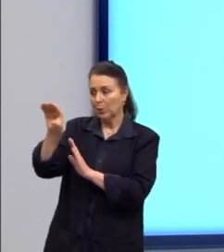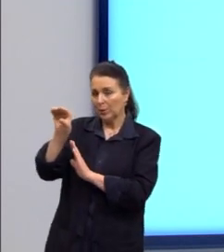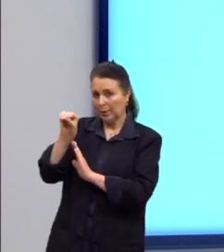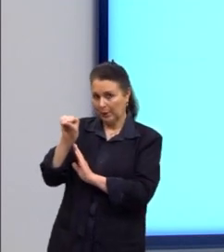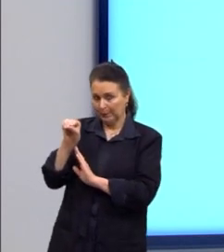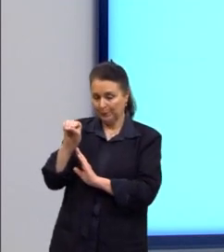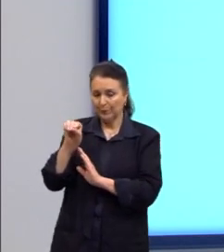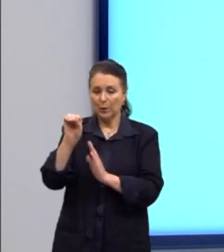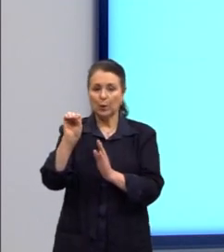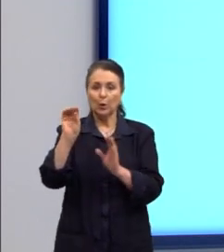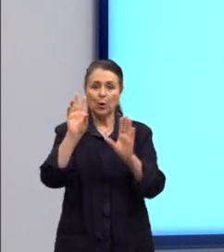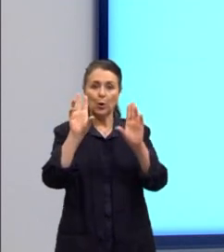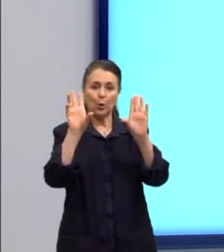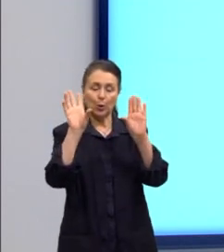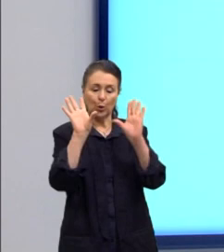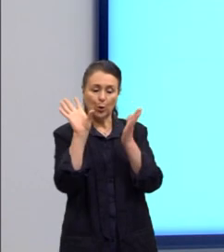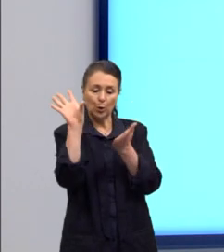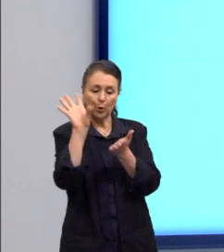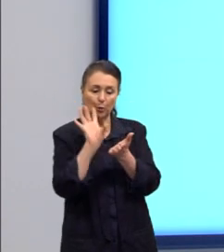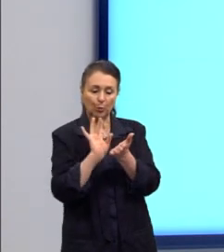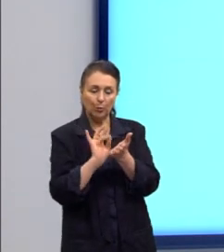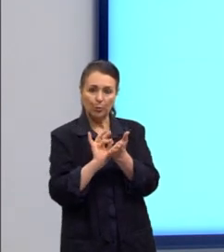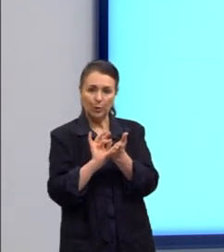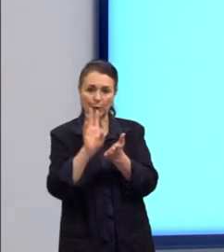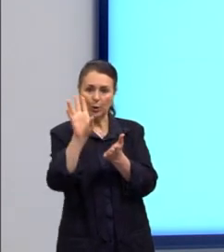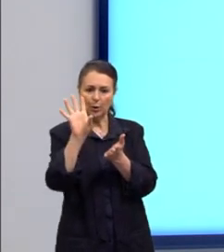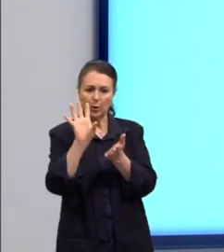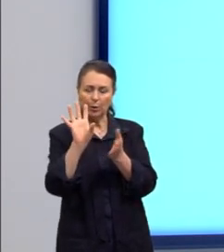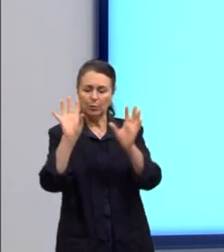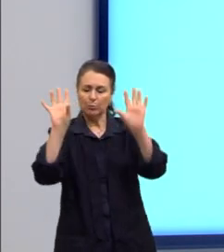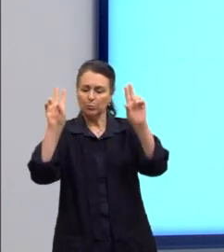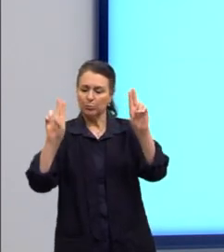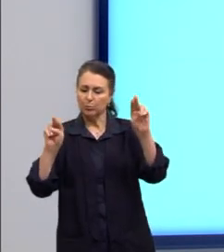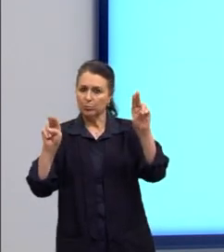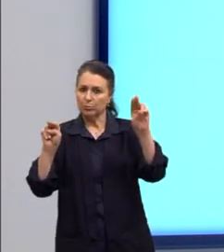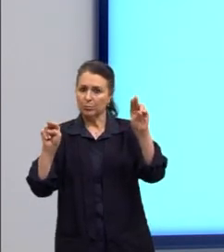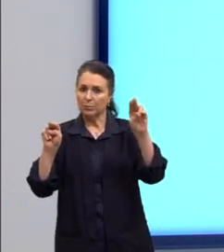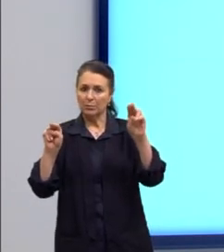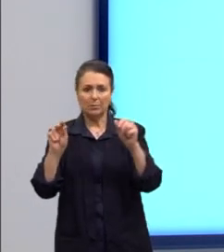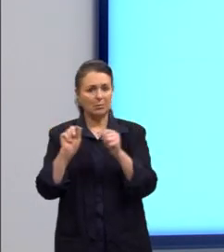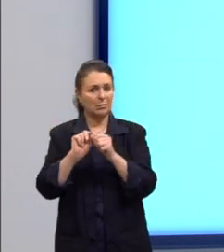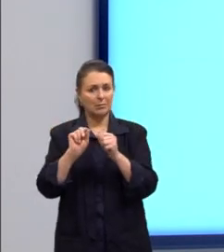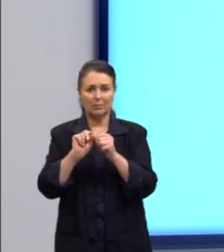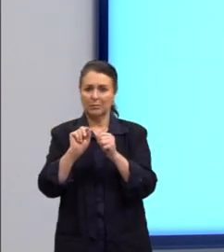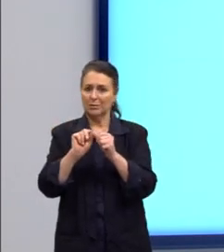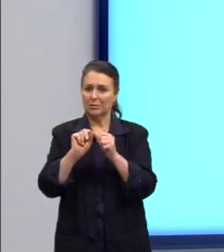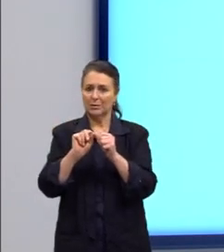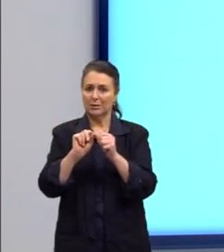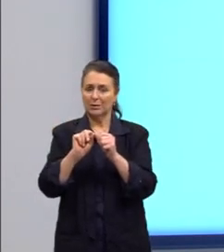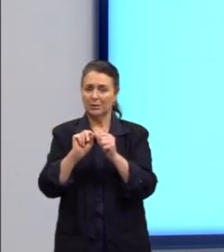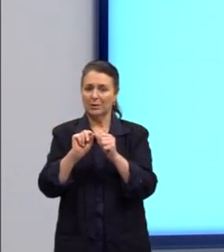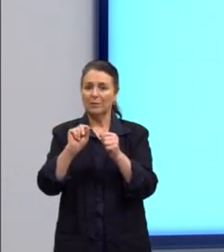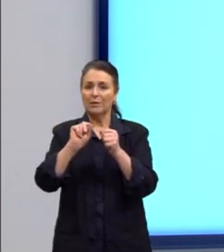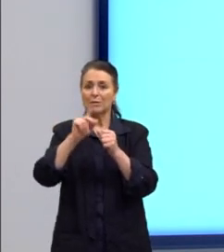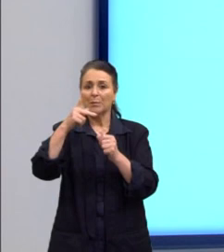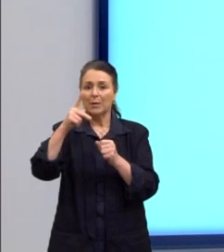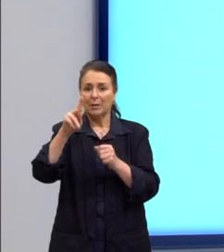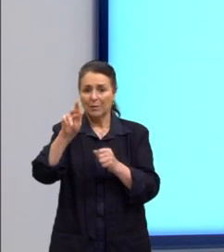copiei e colei no meu texto ah mas eu botei aspas é uma citação Não faça isso faça paráfrase